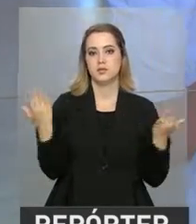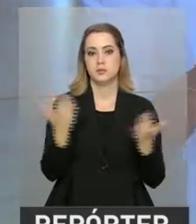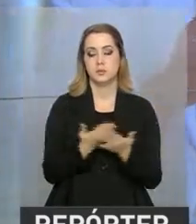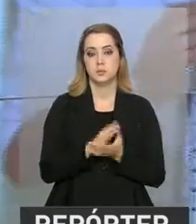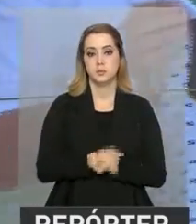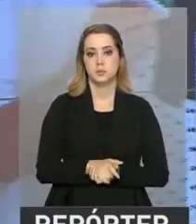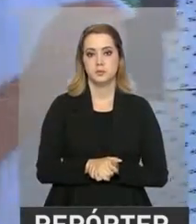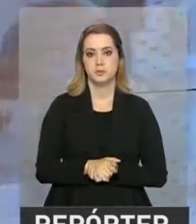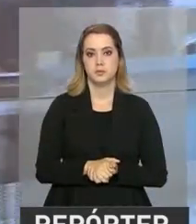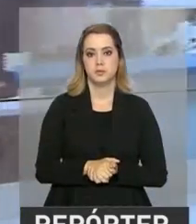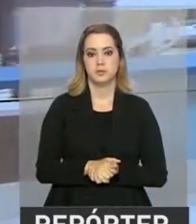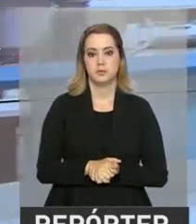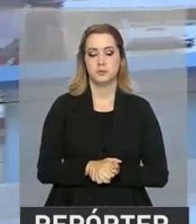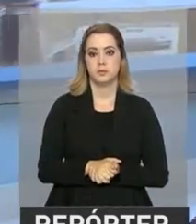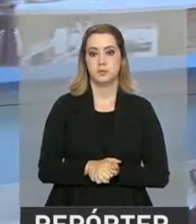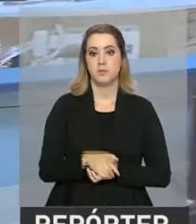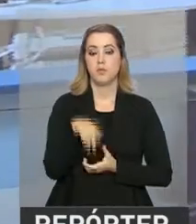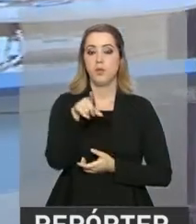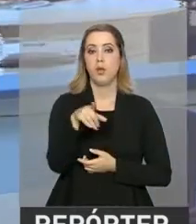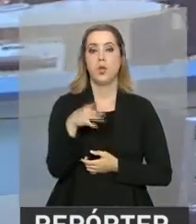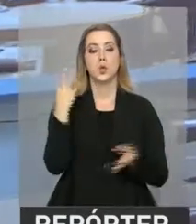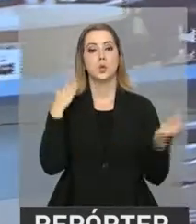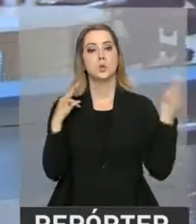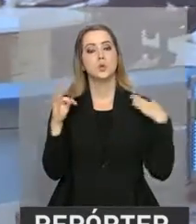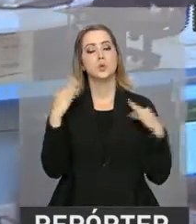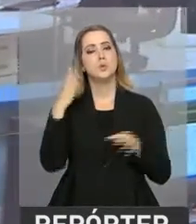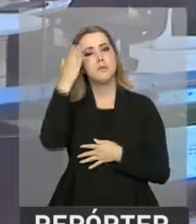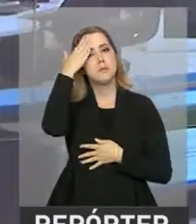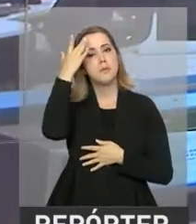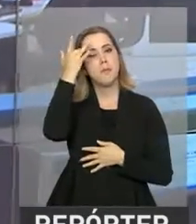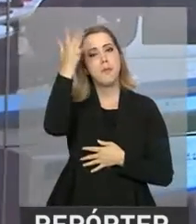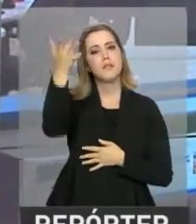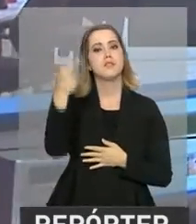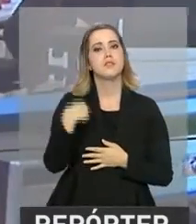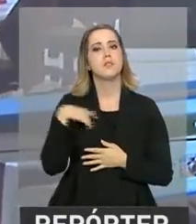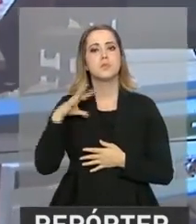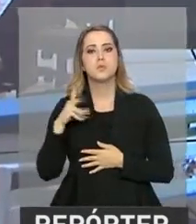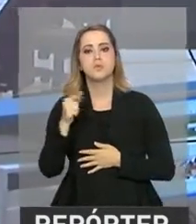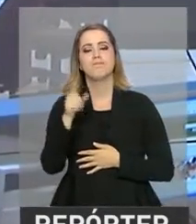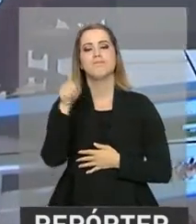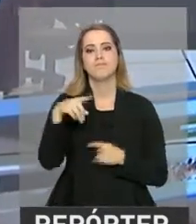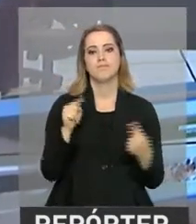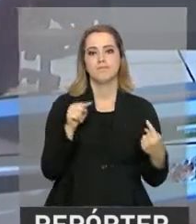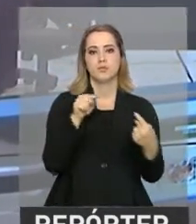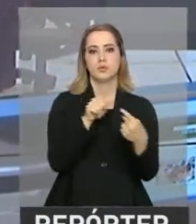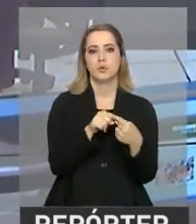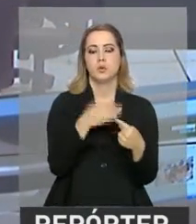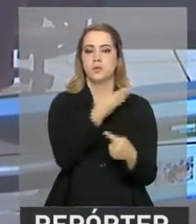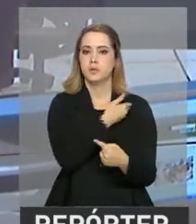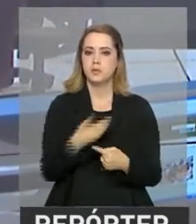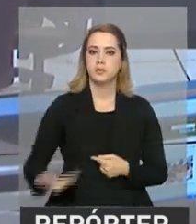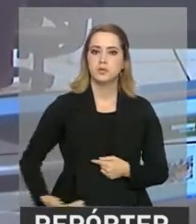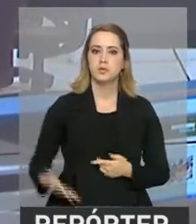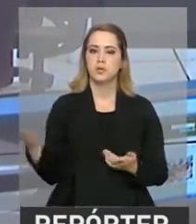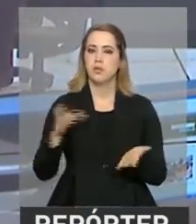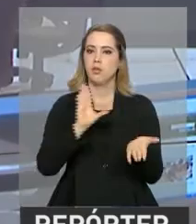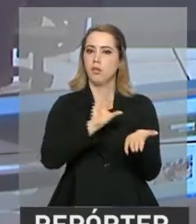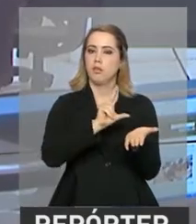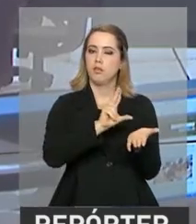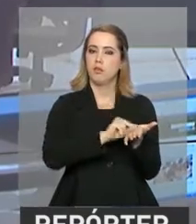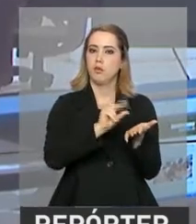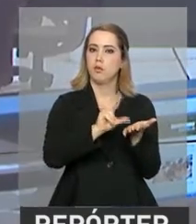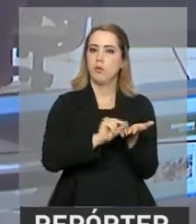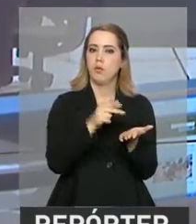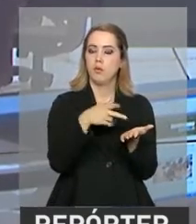vivo. E tornar o turismo mais fácil para todos é a meta do governo. Veja agora o aplicativo Guia Turismo